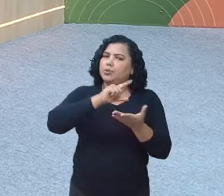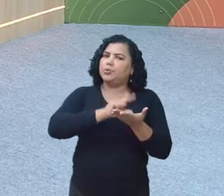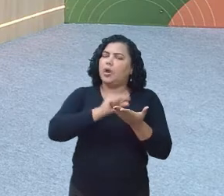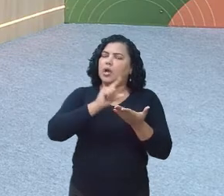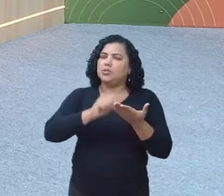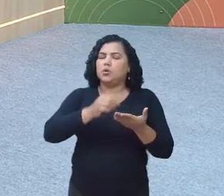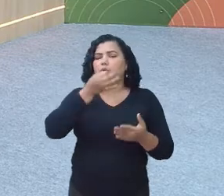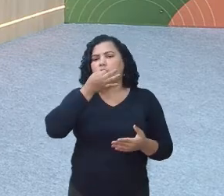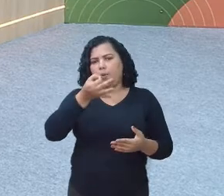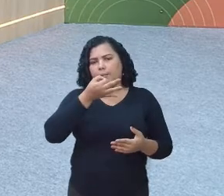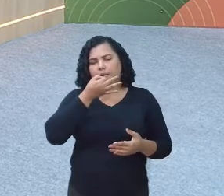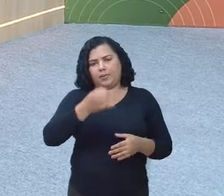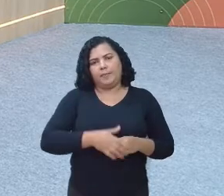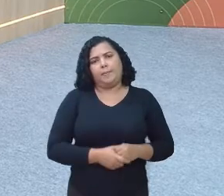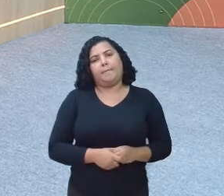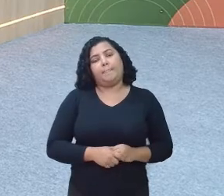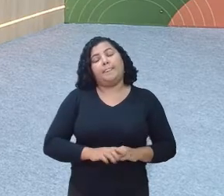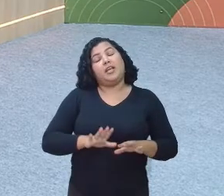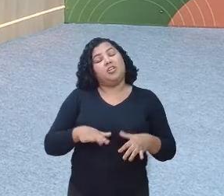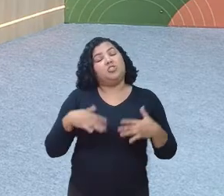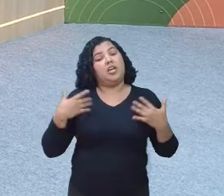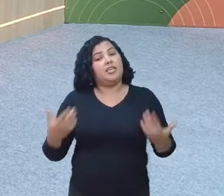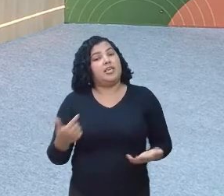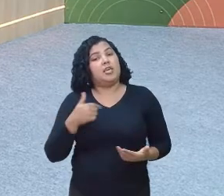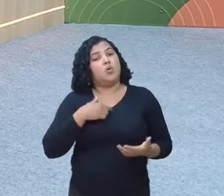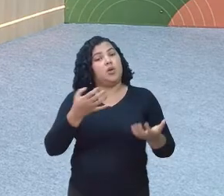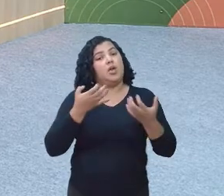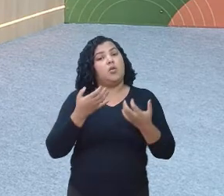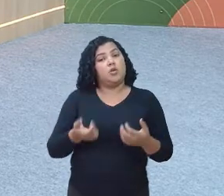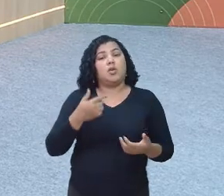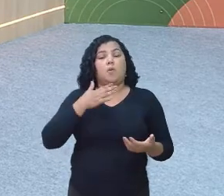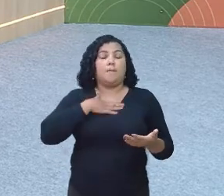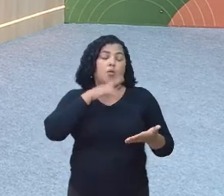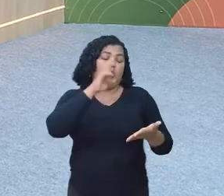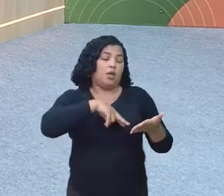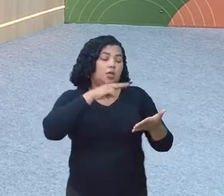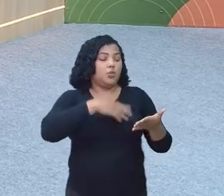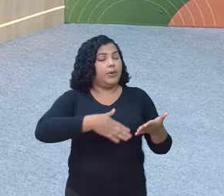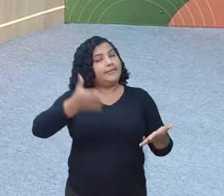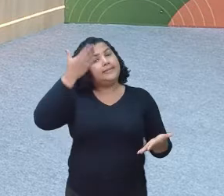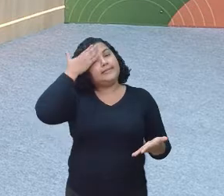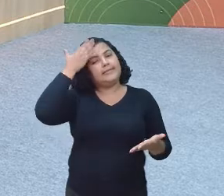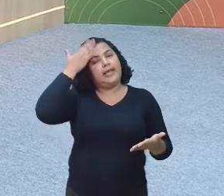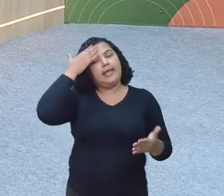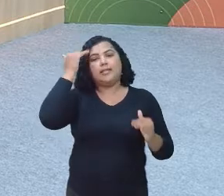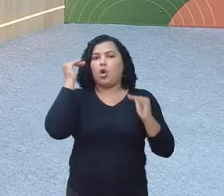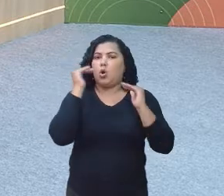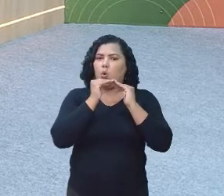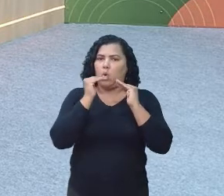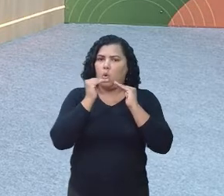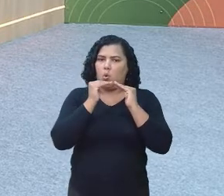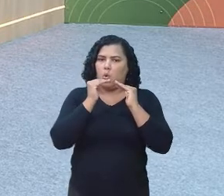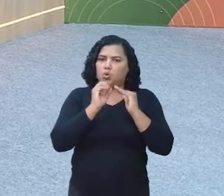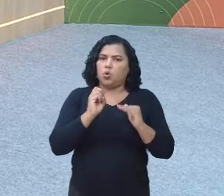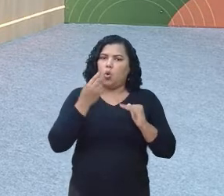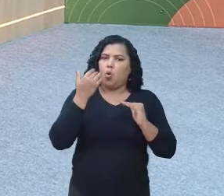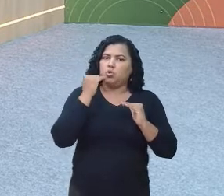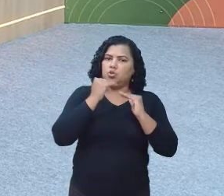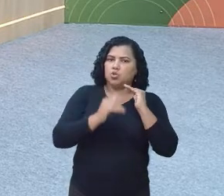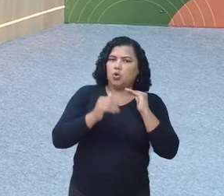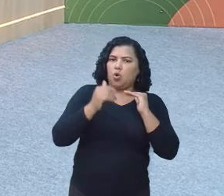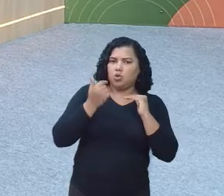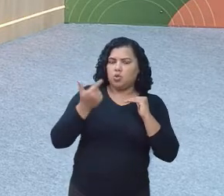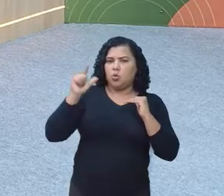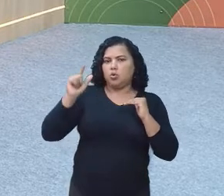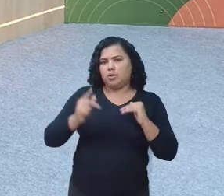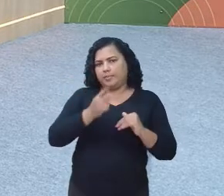que eu pretendo fazer com que o meu leitor entenda, aceite e concorde comigo, né? Ou discorde de